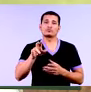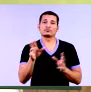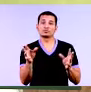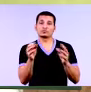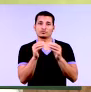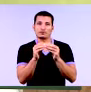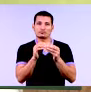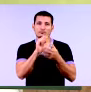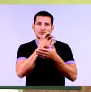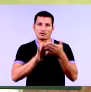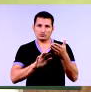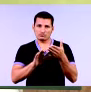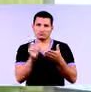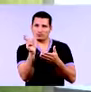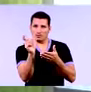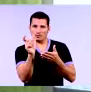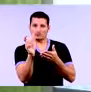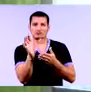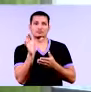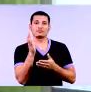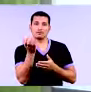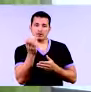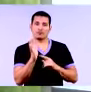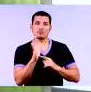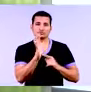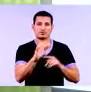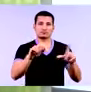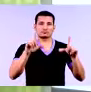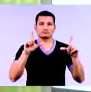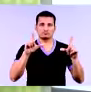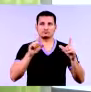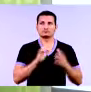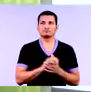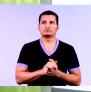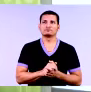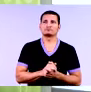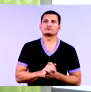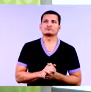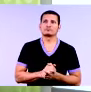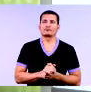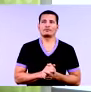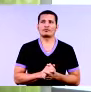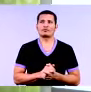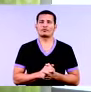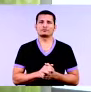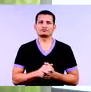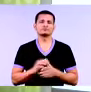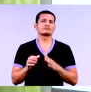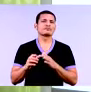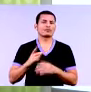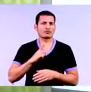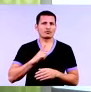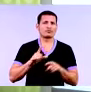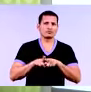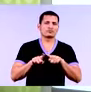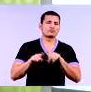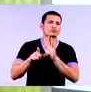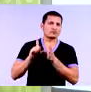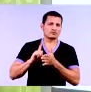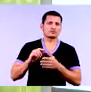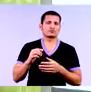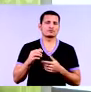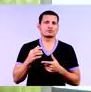variável que a gente quer mostrar em tela. Isso. Inclusive, agora há pouco teve um questionamento de um aluno sobre o ponto, que no